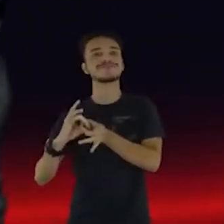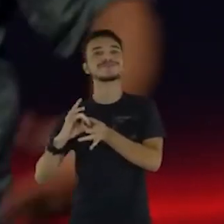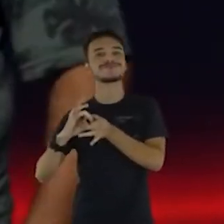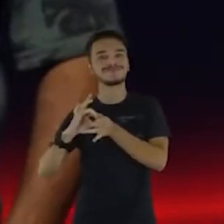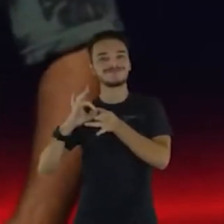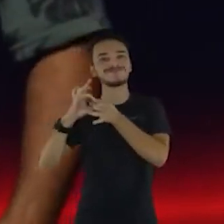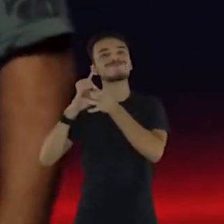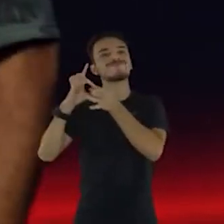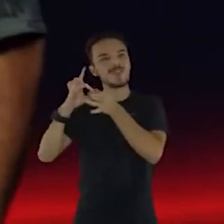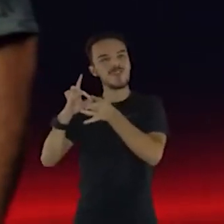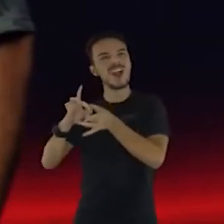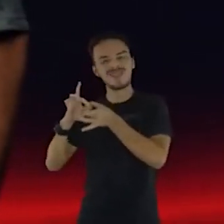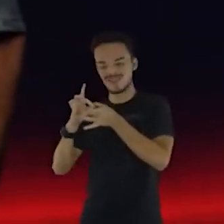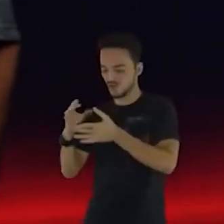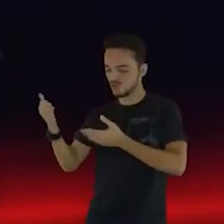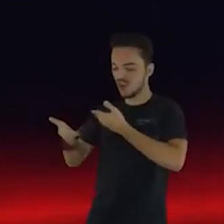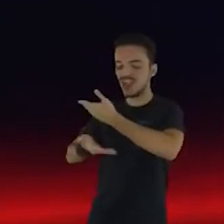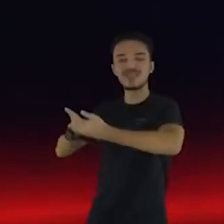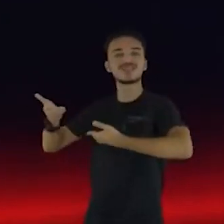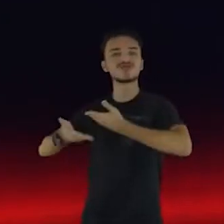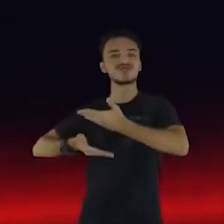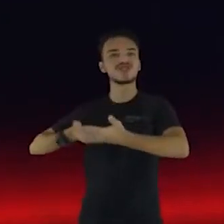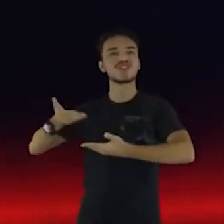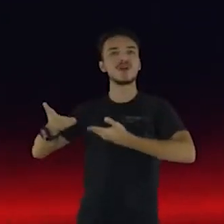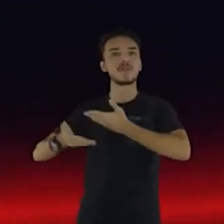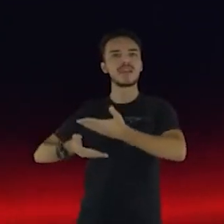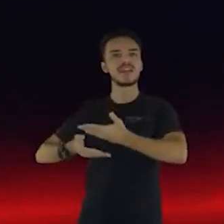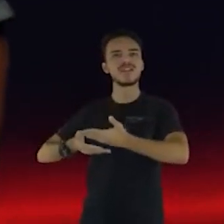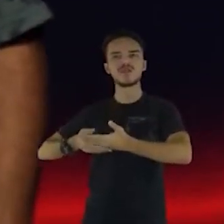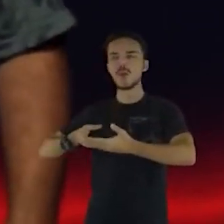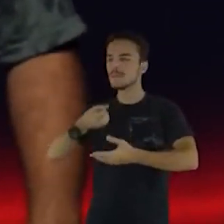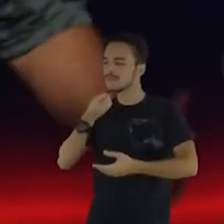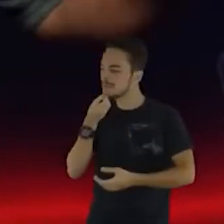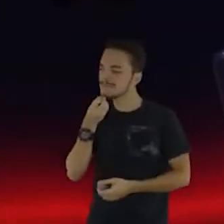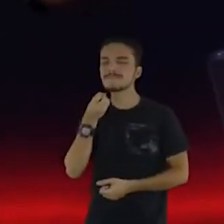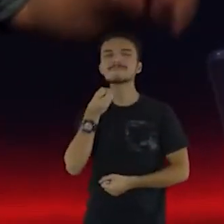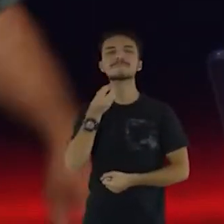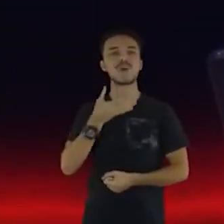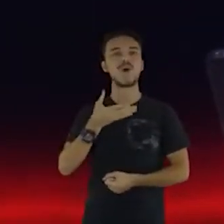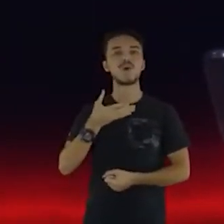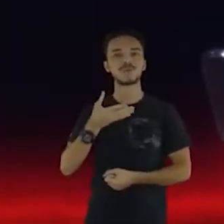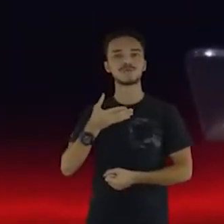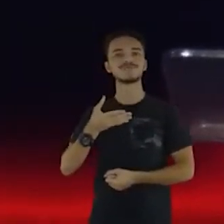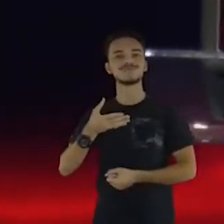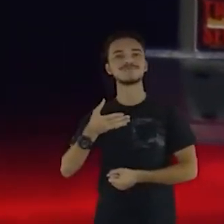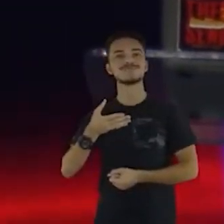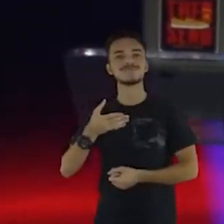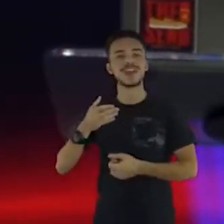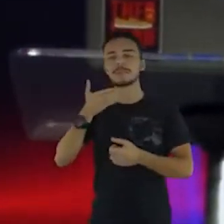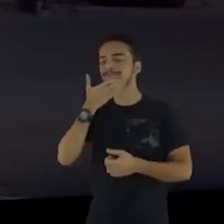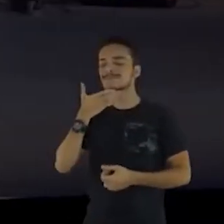tão melhor, que eu faço até massagem nas pernas do meu pai e não cobro nada.